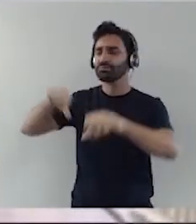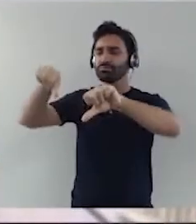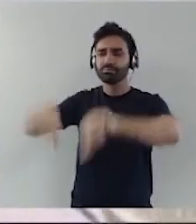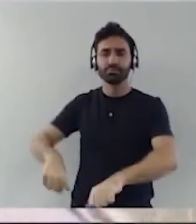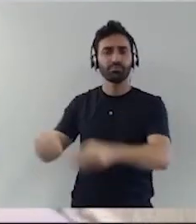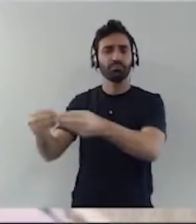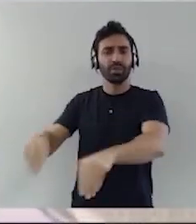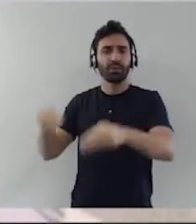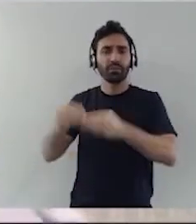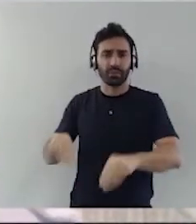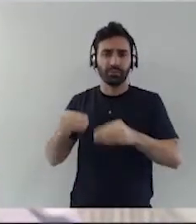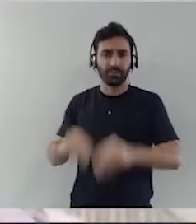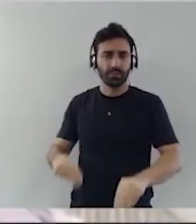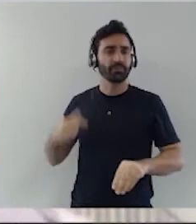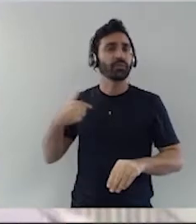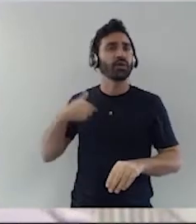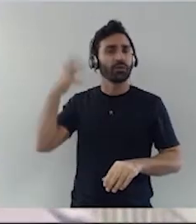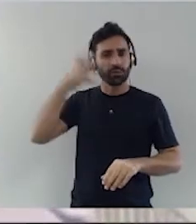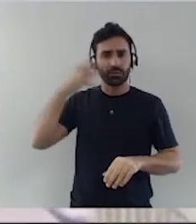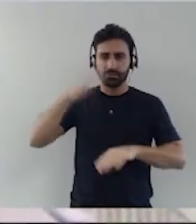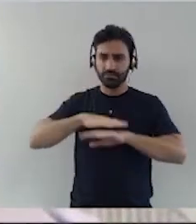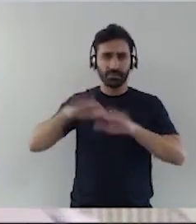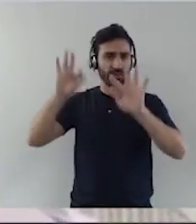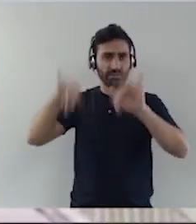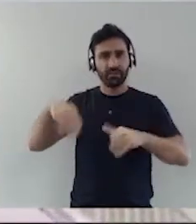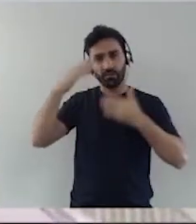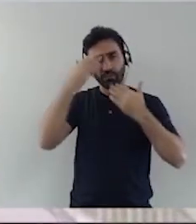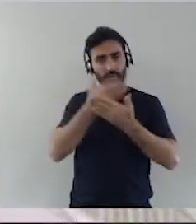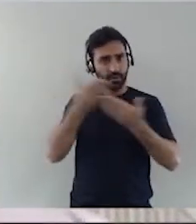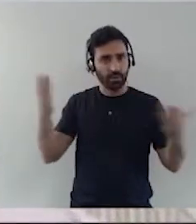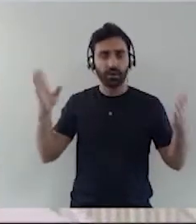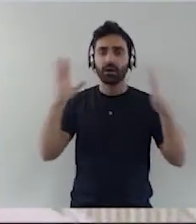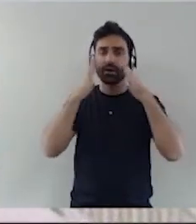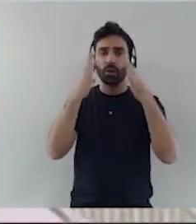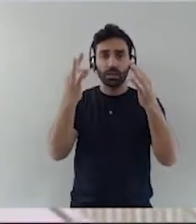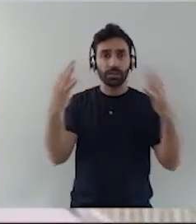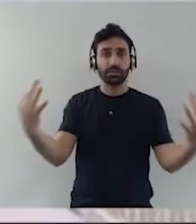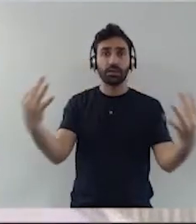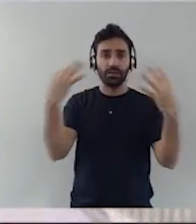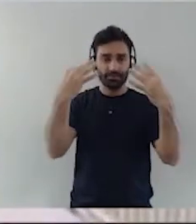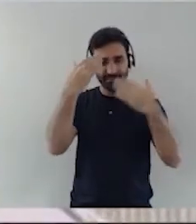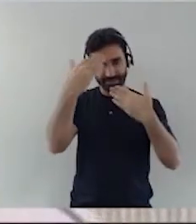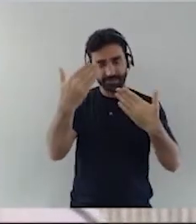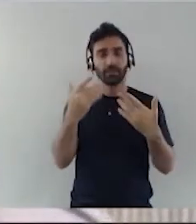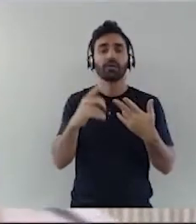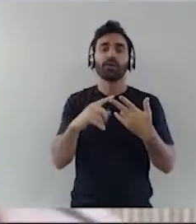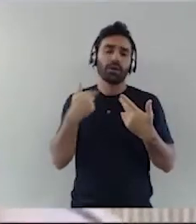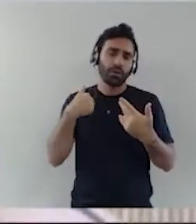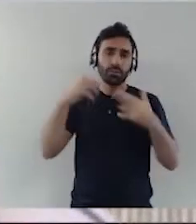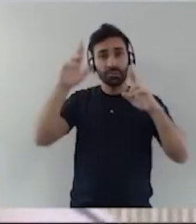Então, eu encerro aqui minha exposição, agradeço a todos pela atenção, espero ter colocado um pouco mais